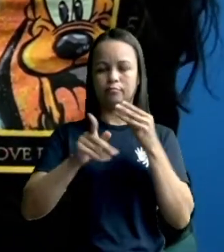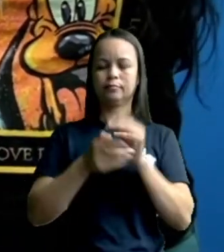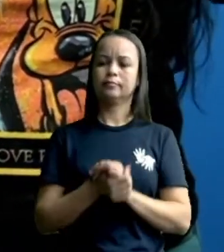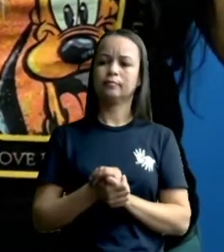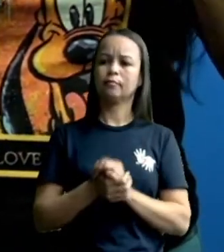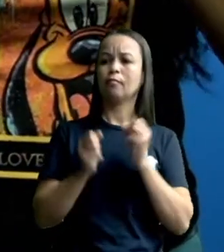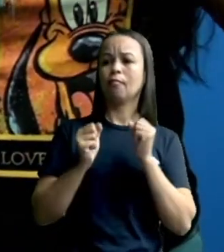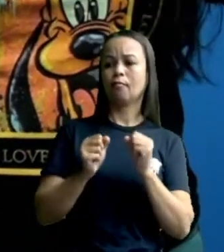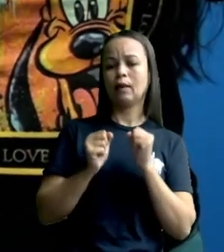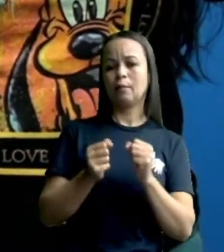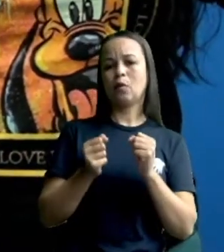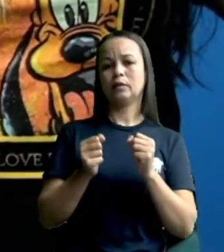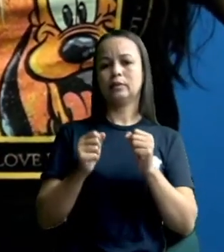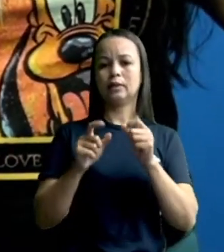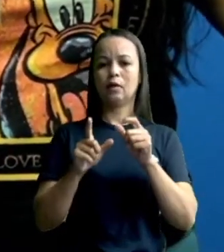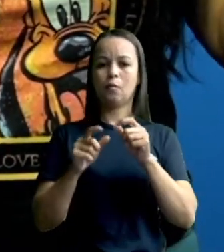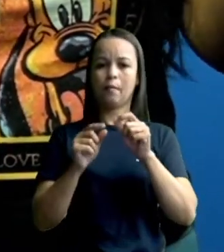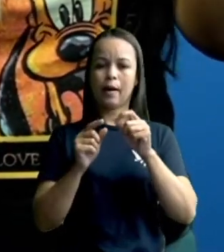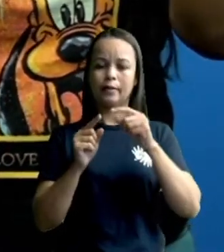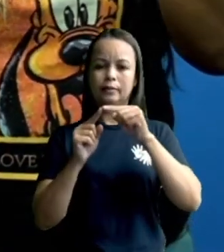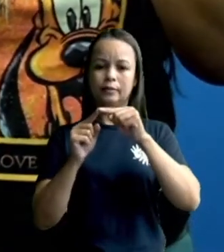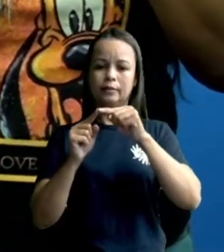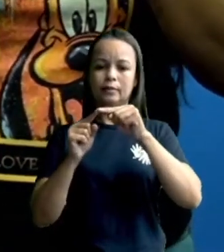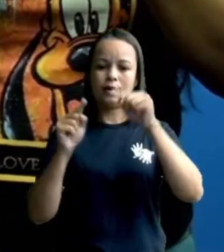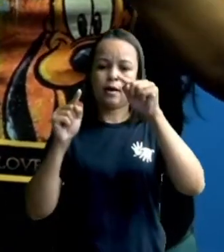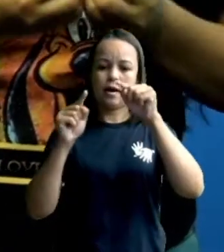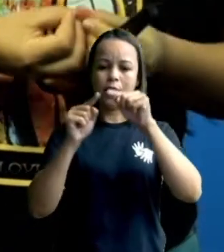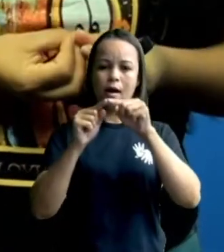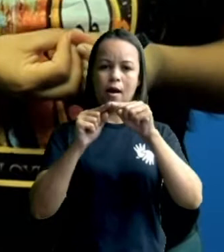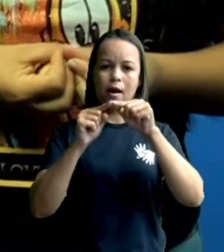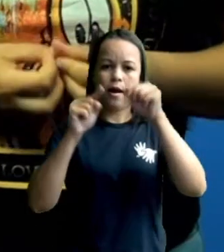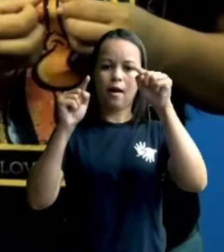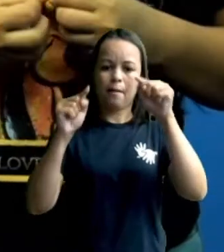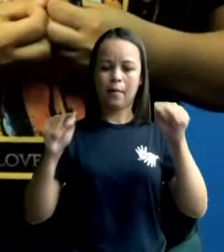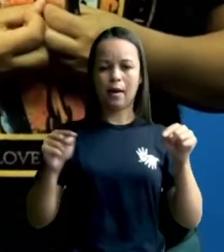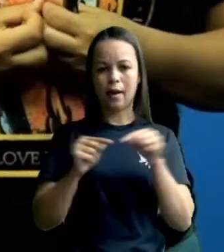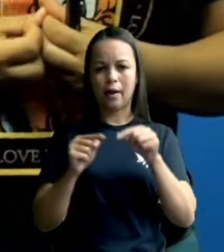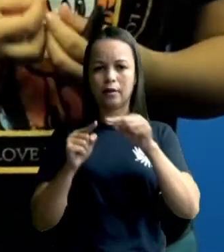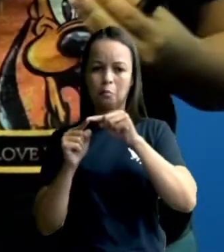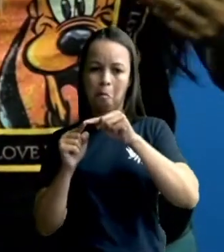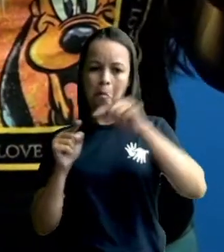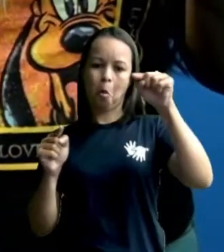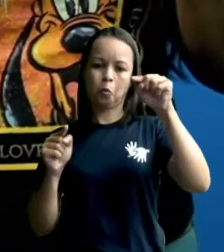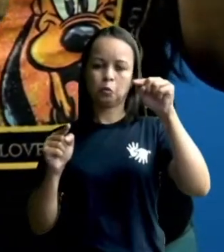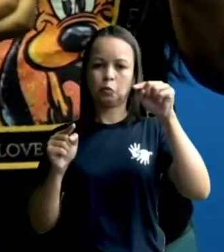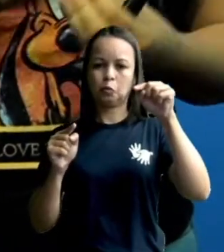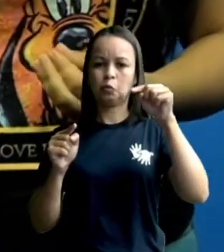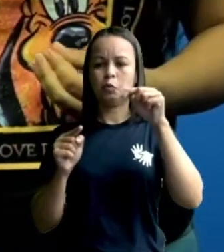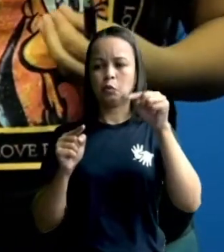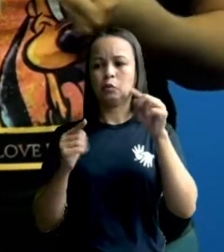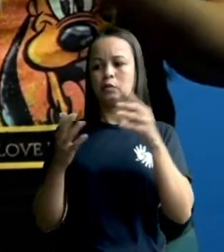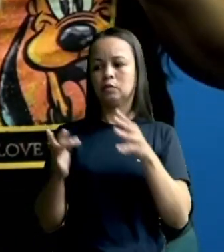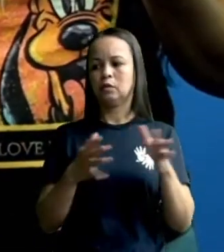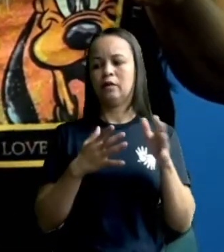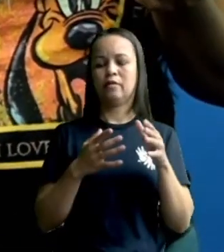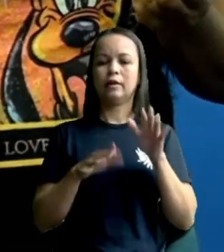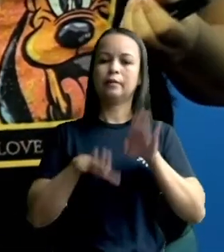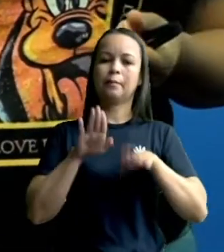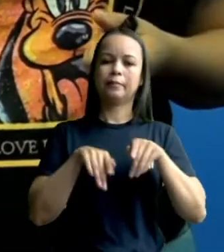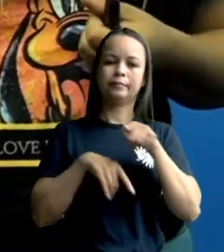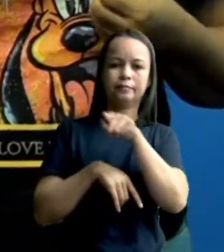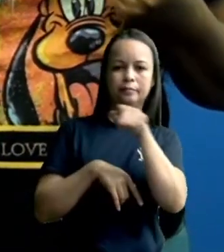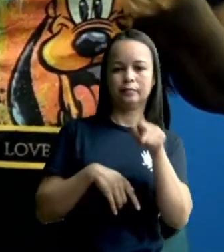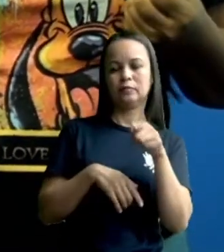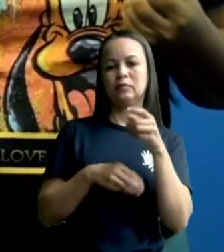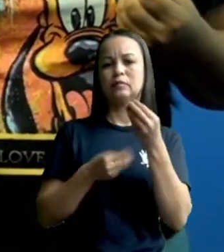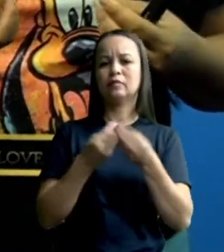Ele pode ser um triângulo mais aberto, ele pode ser um triângulo mais pontudo, tá certo? Vai depender de como você